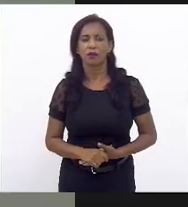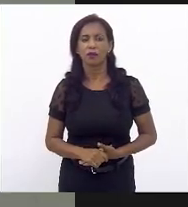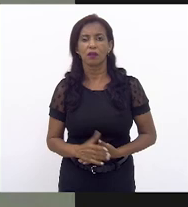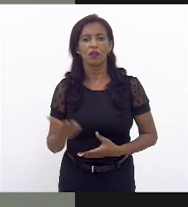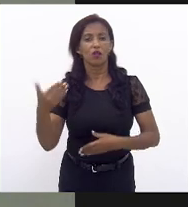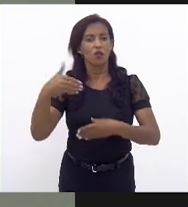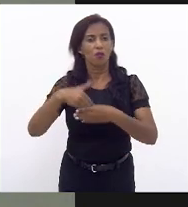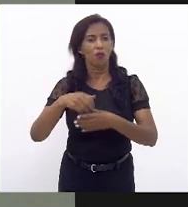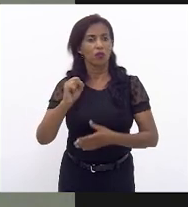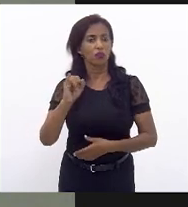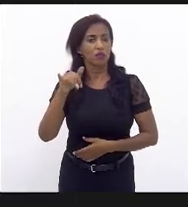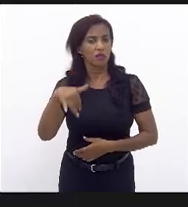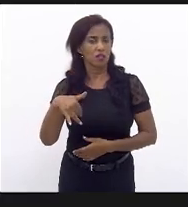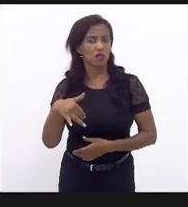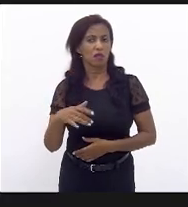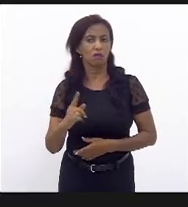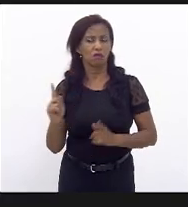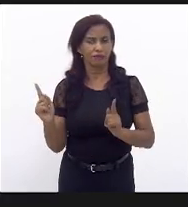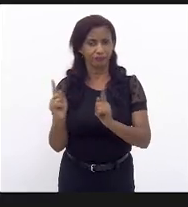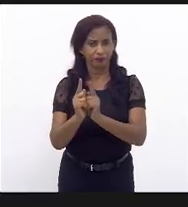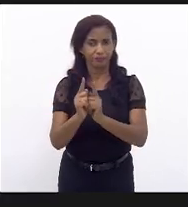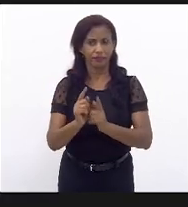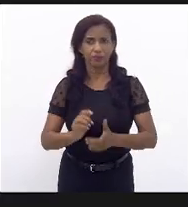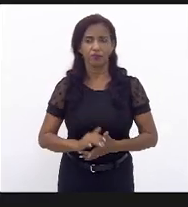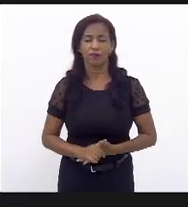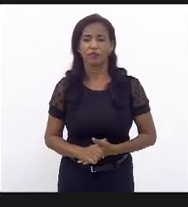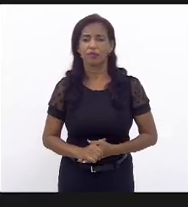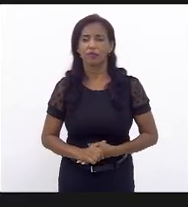eu voto sim, mas de forma muito breve, presidente.